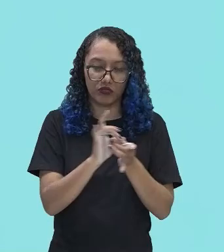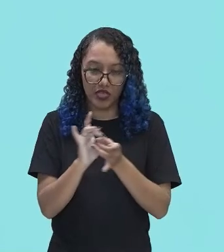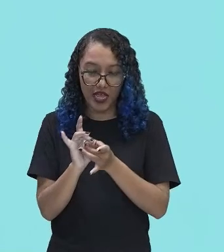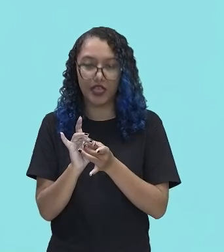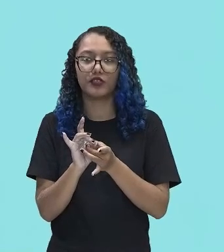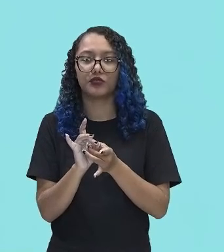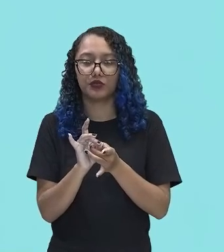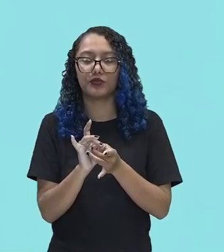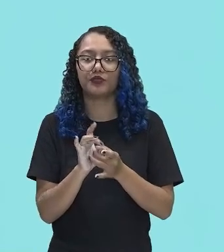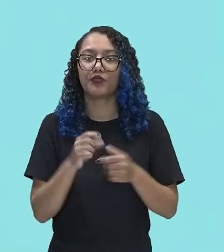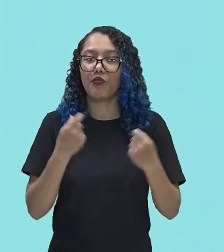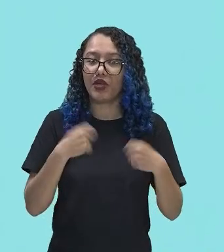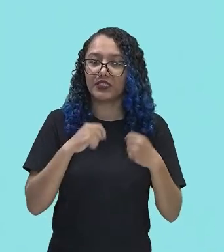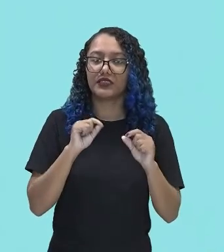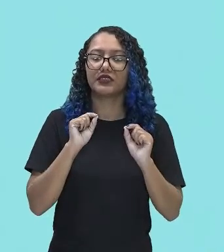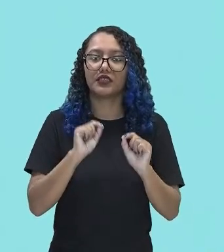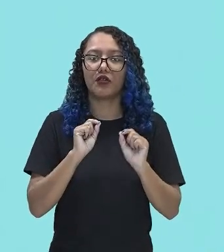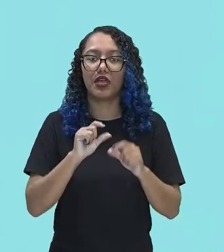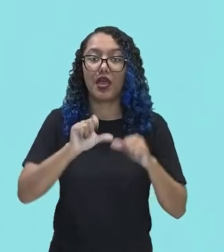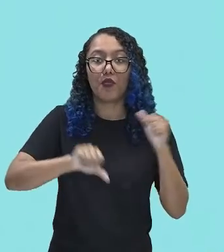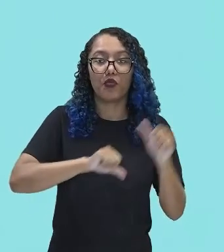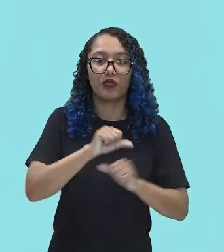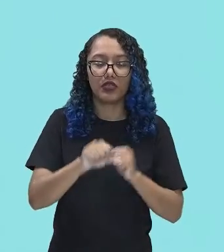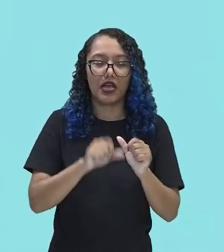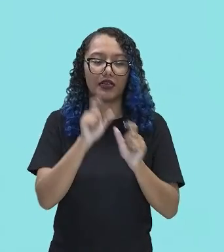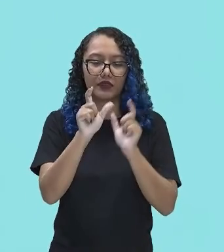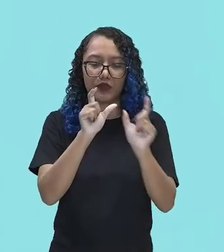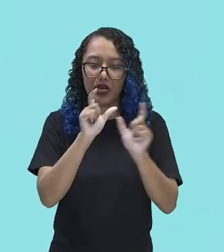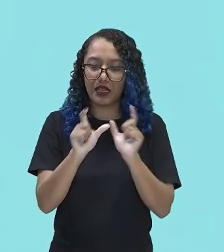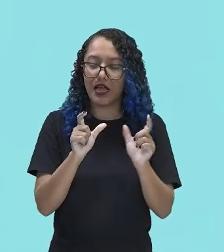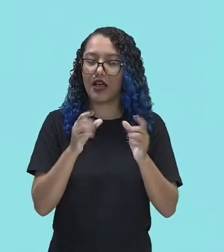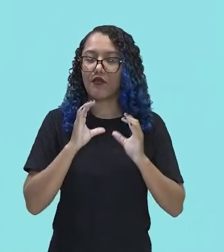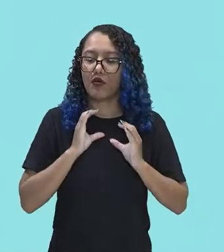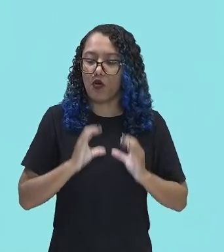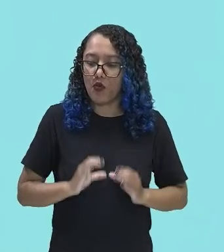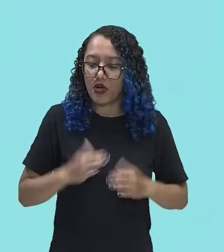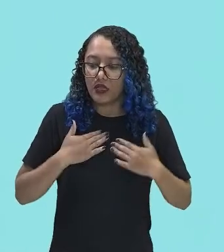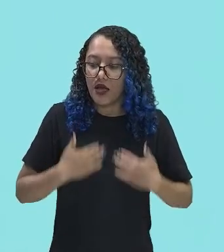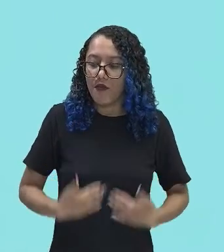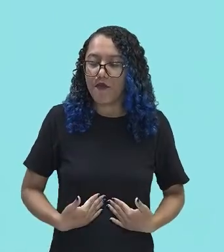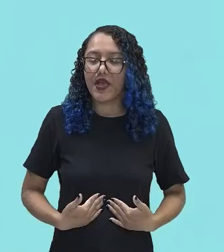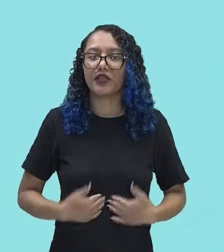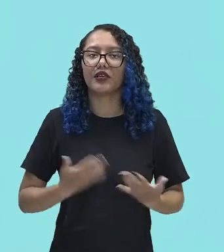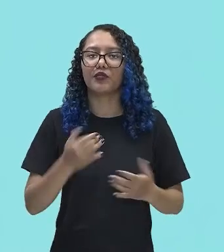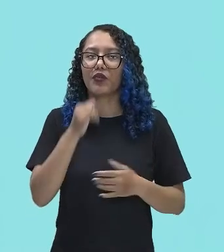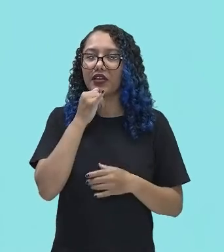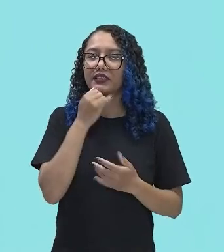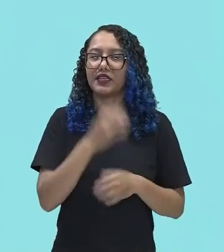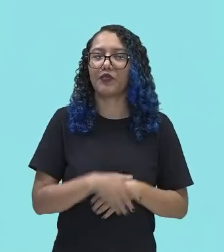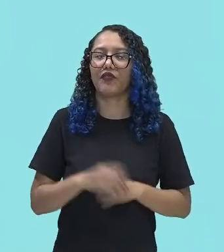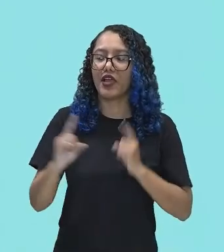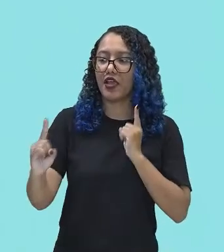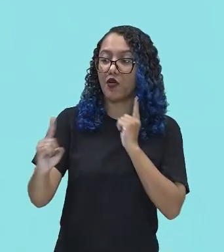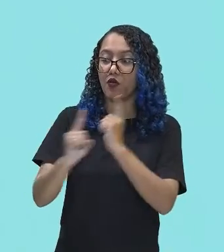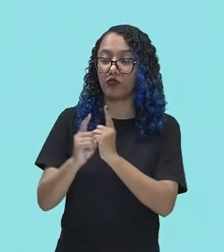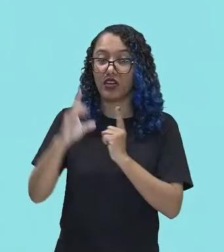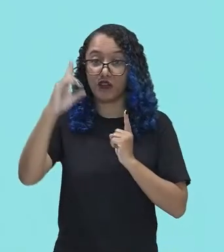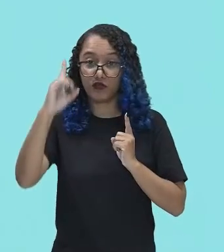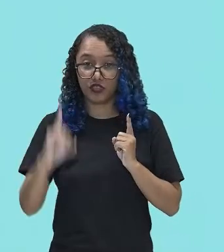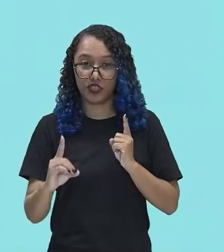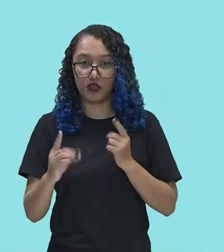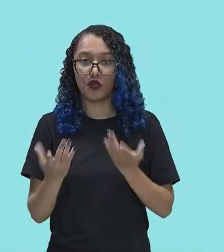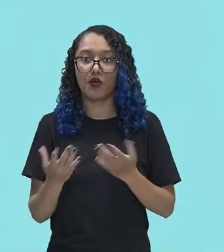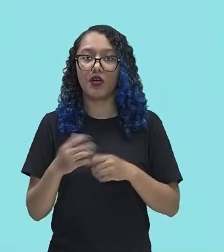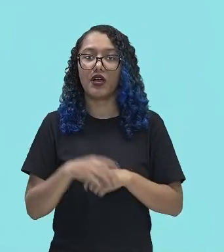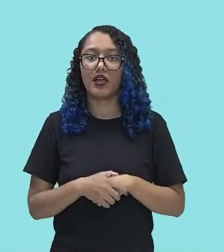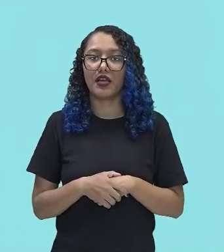meu tom, a minha postura. Imagina chegar lá com o diretor e falar o que estava escrito na